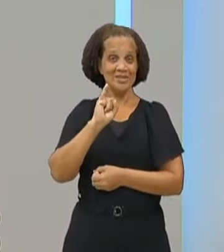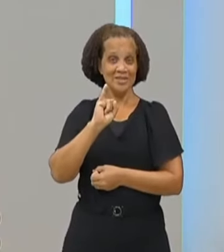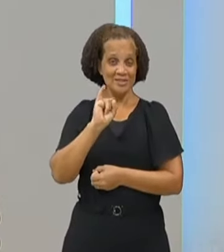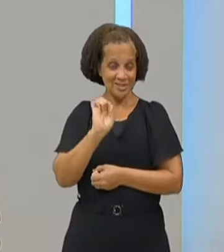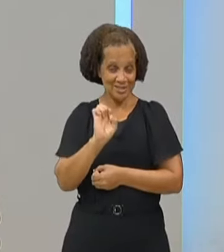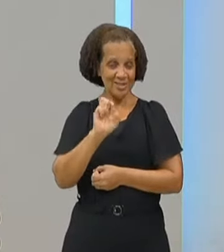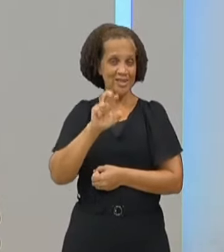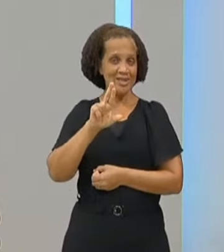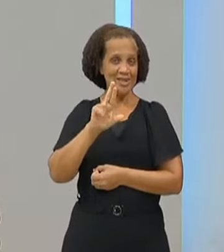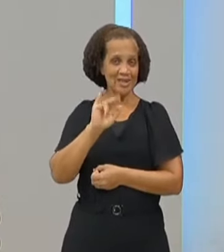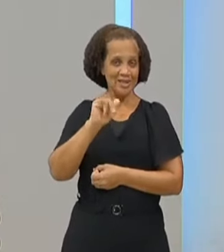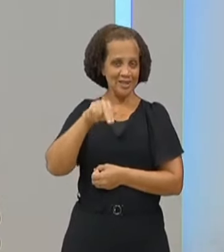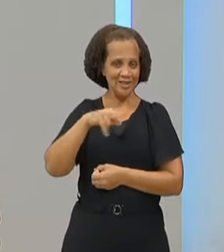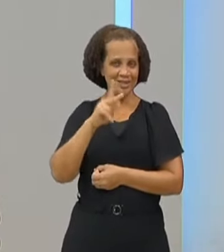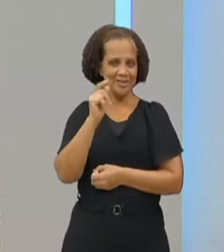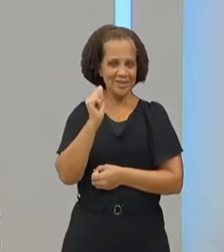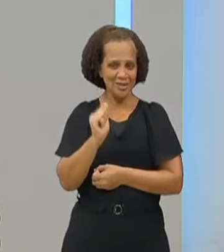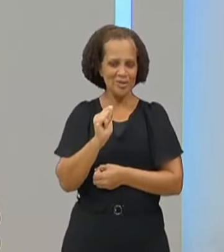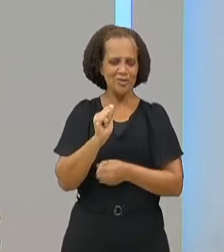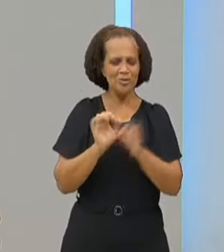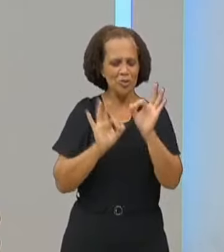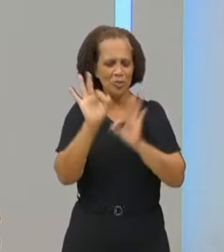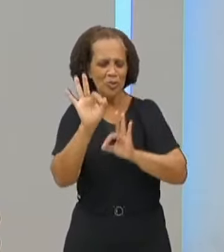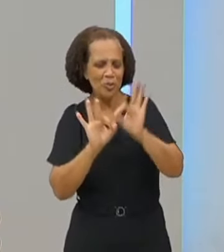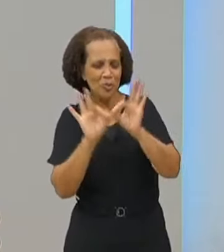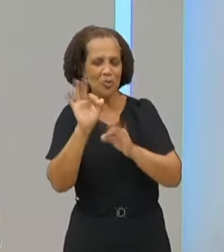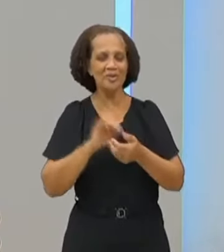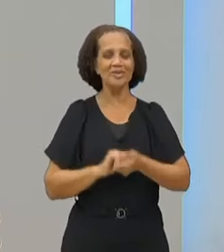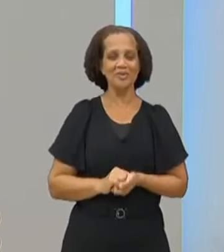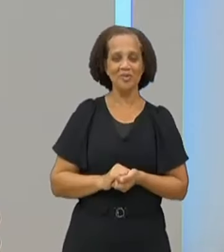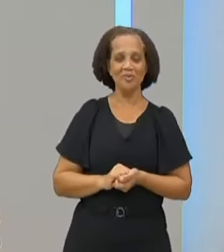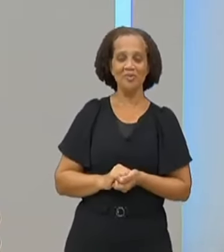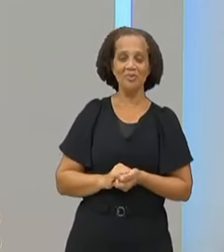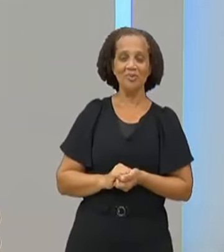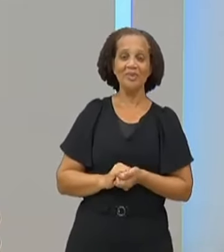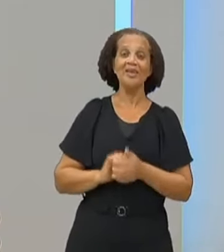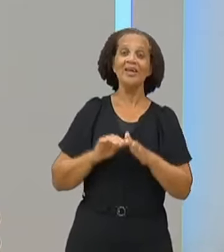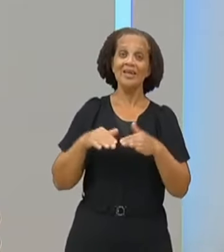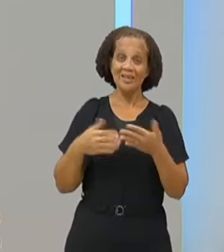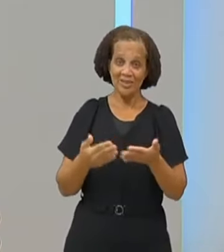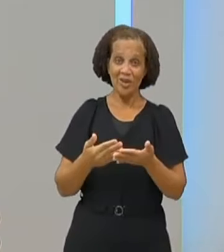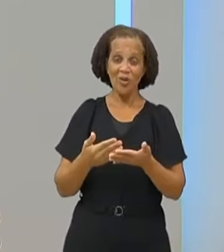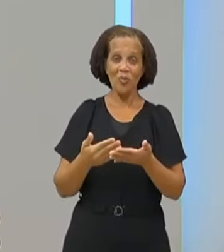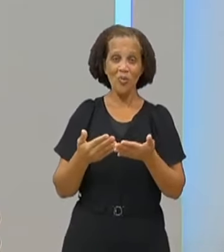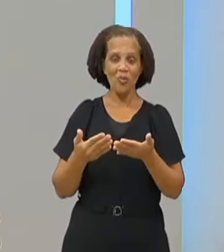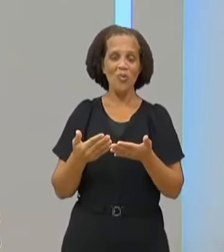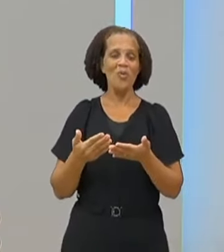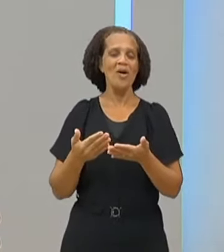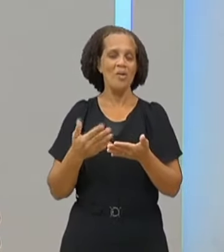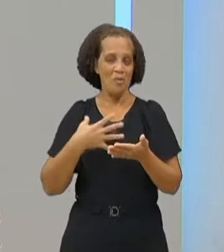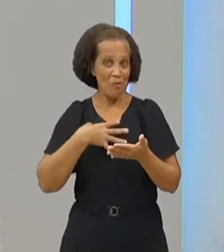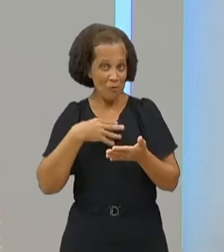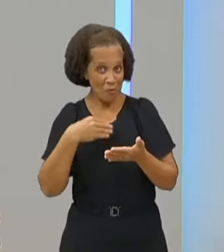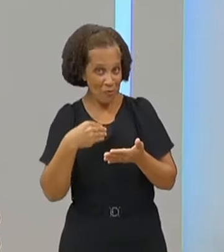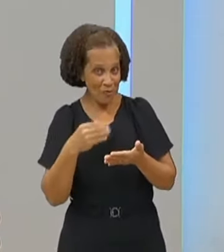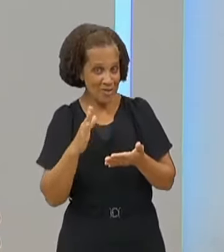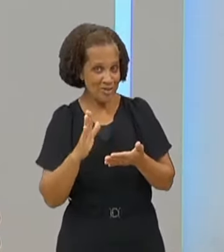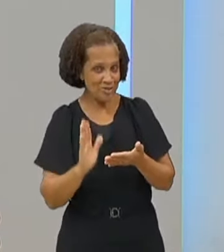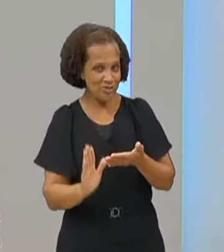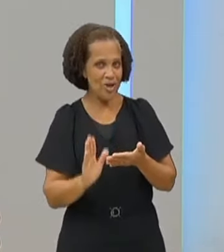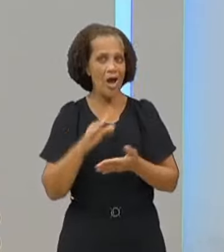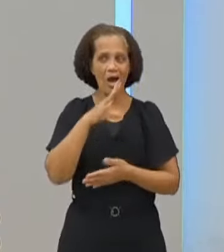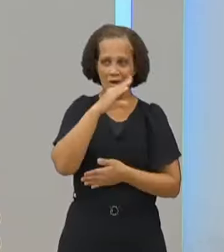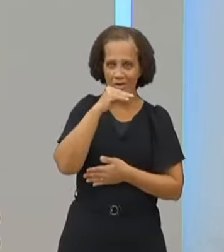cartaz. Irmã Vanessa, que Deus a abençoe. E é este adolescente agora, não é? Com 12 anos, vai para a